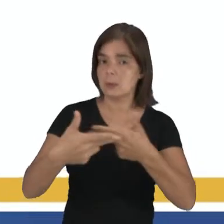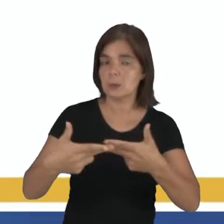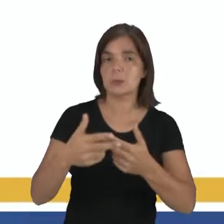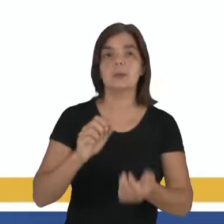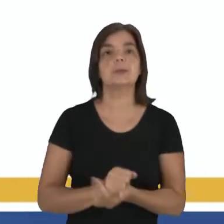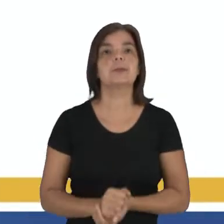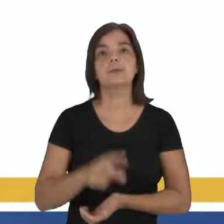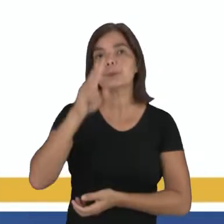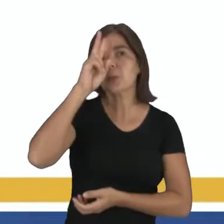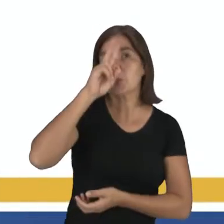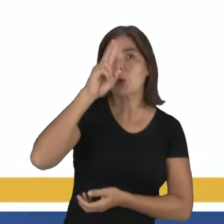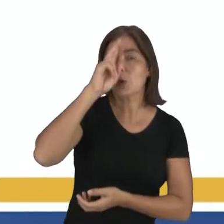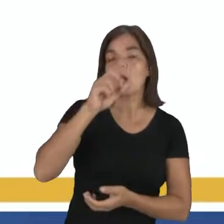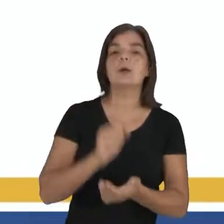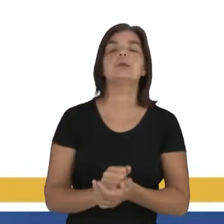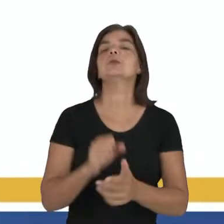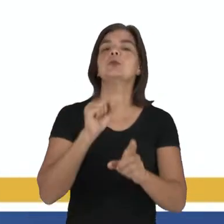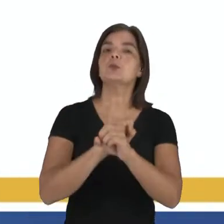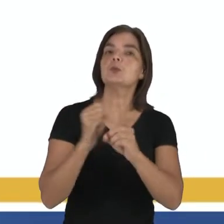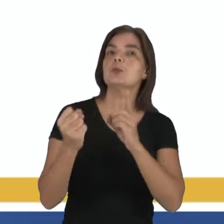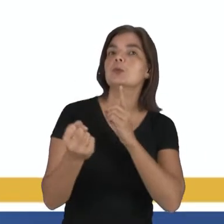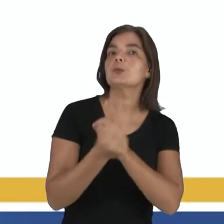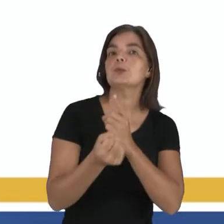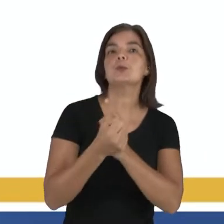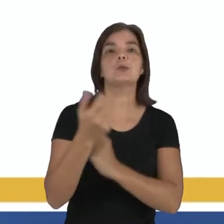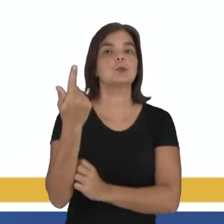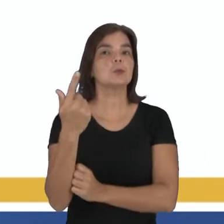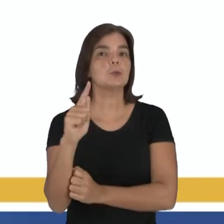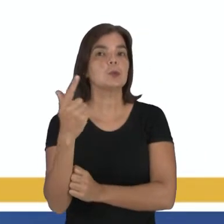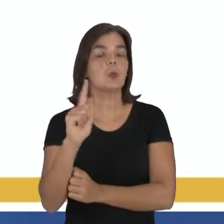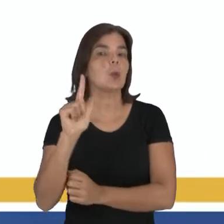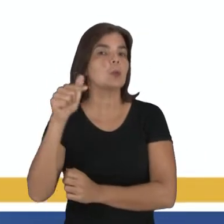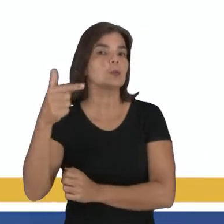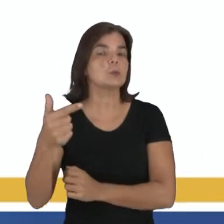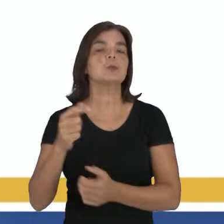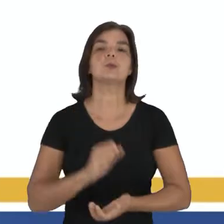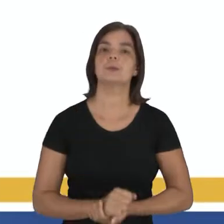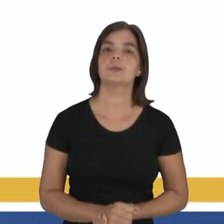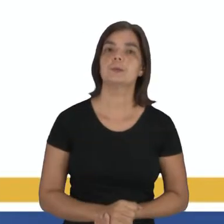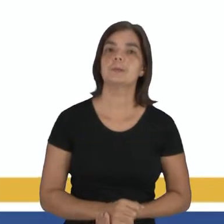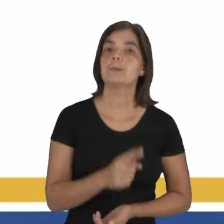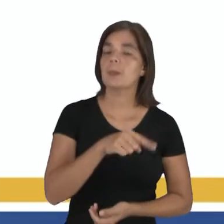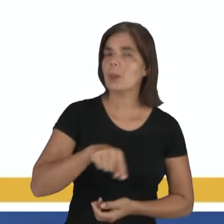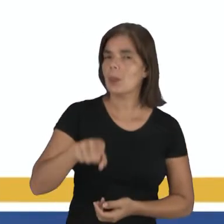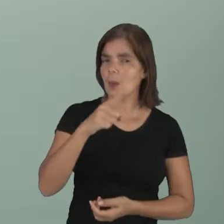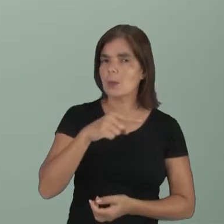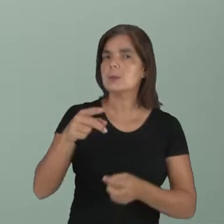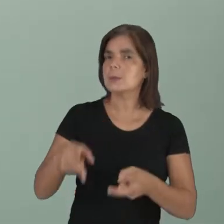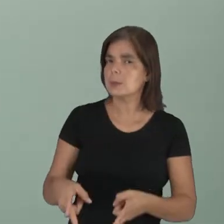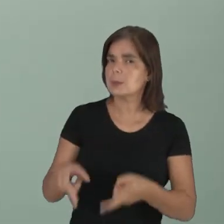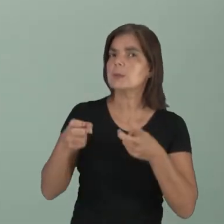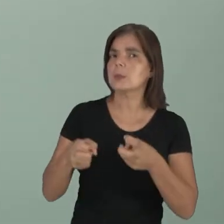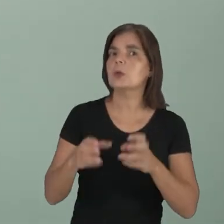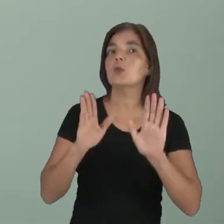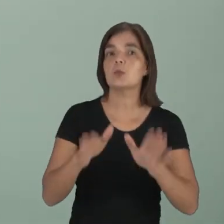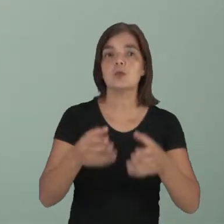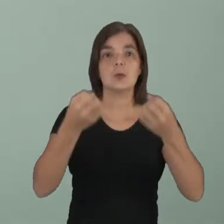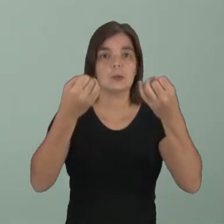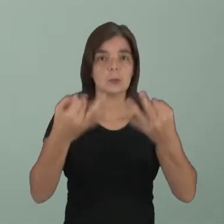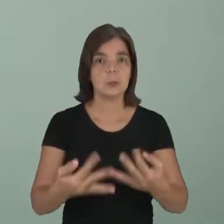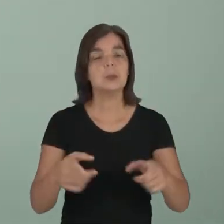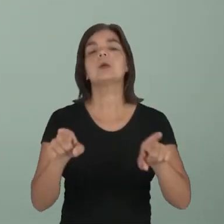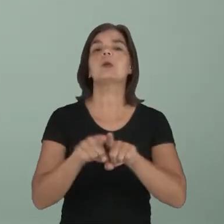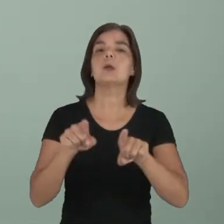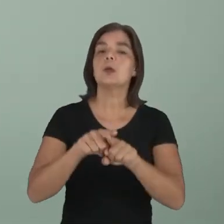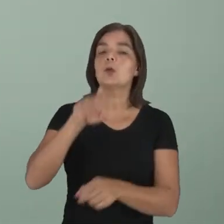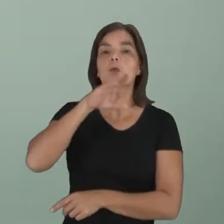fatores, históricos, sociais, geográficos, entre outros. Então, vocês perceberam, como eu já falei, que a